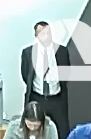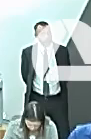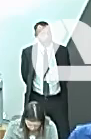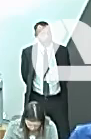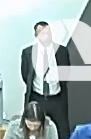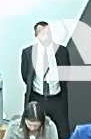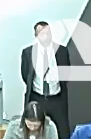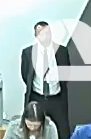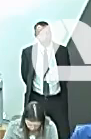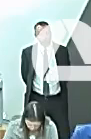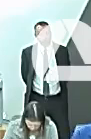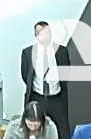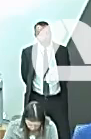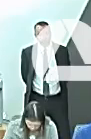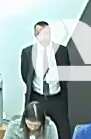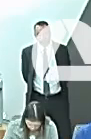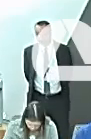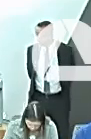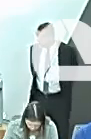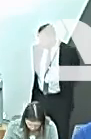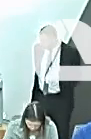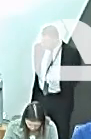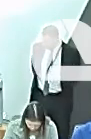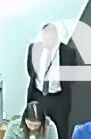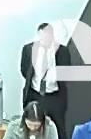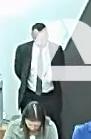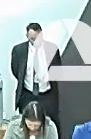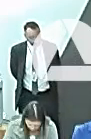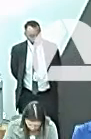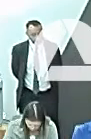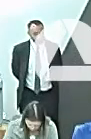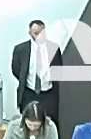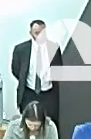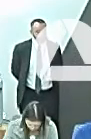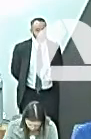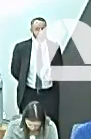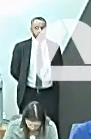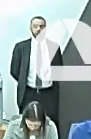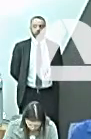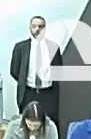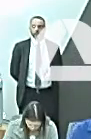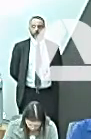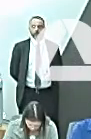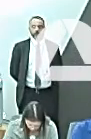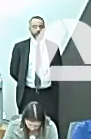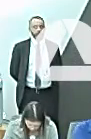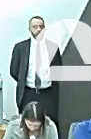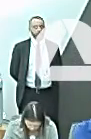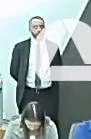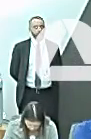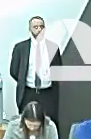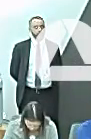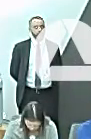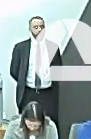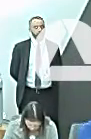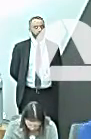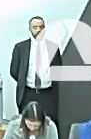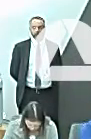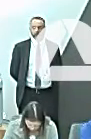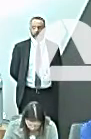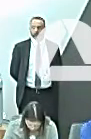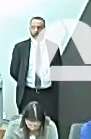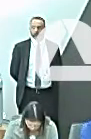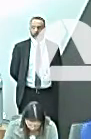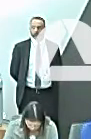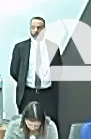todos os problemas que vêm acontecendo com o sistema prisional e socioeducativo serão suprimidos com o